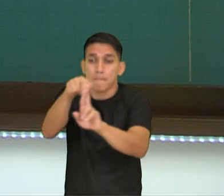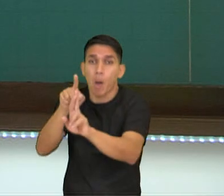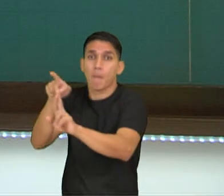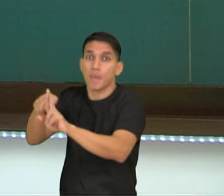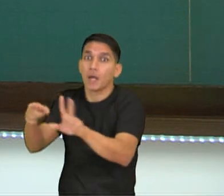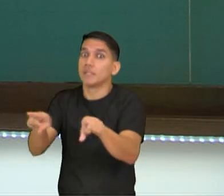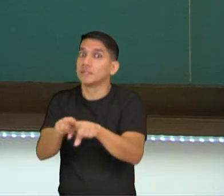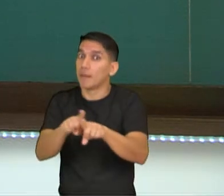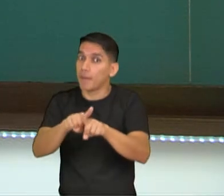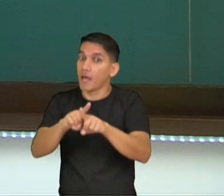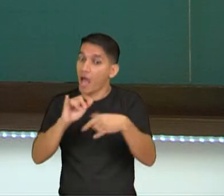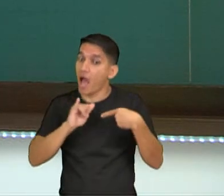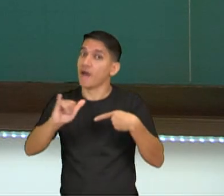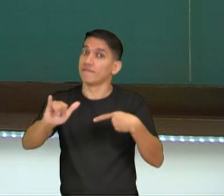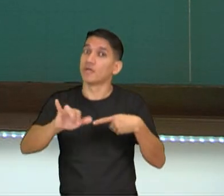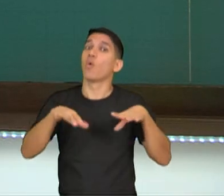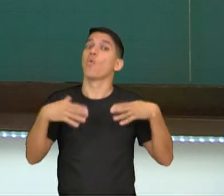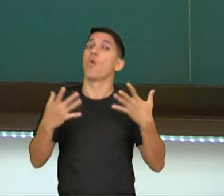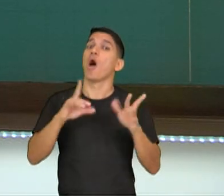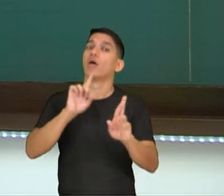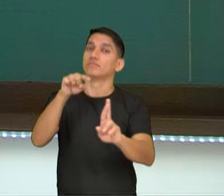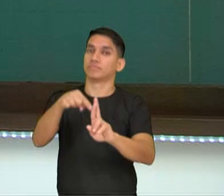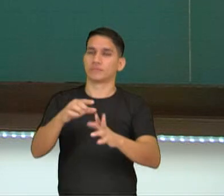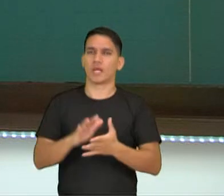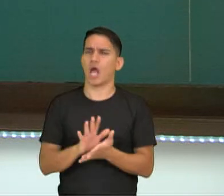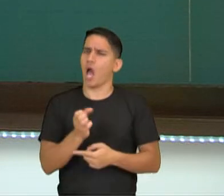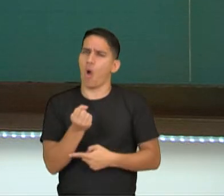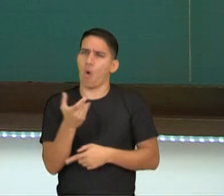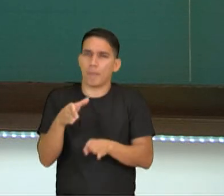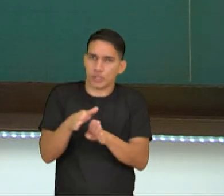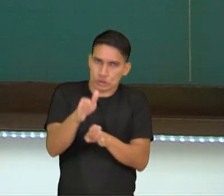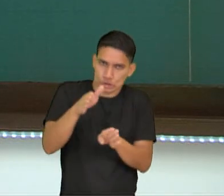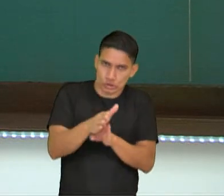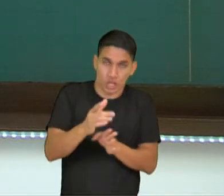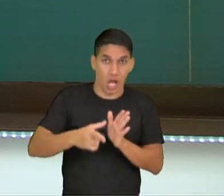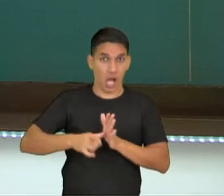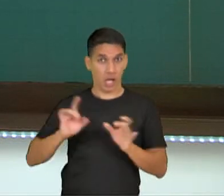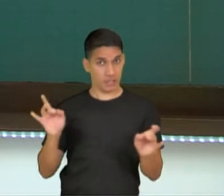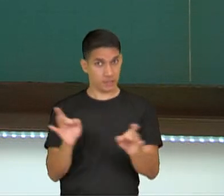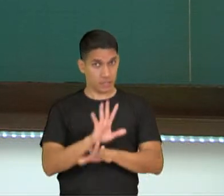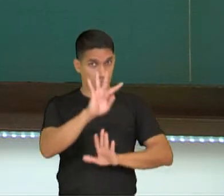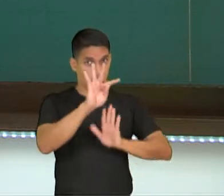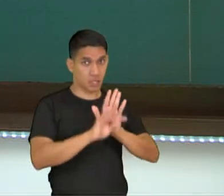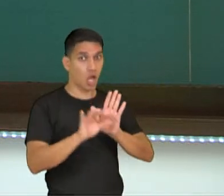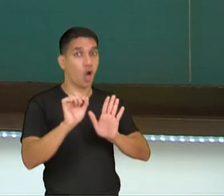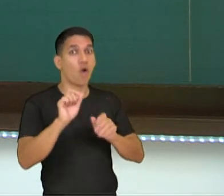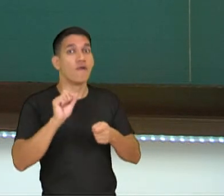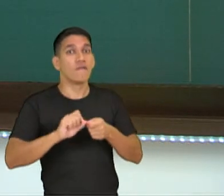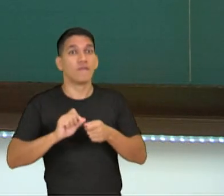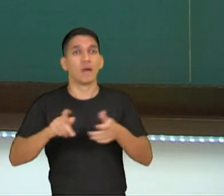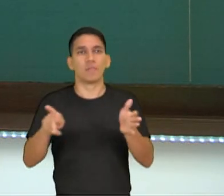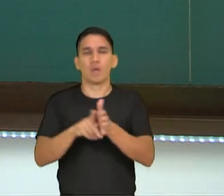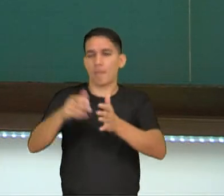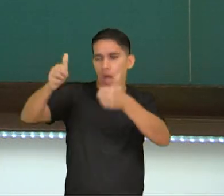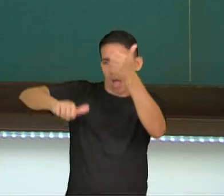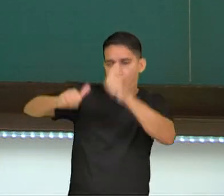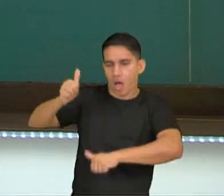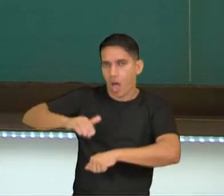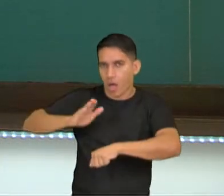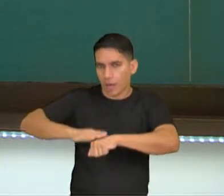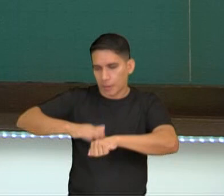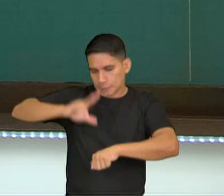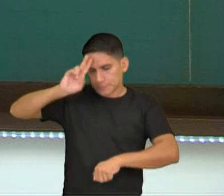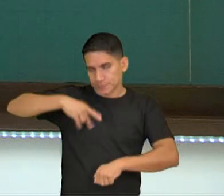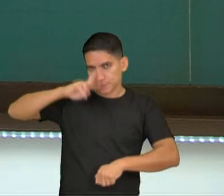de citá-las. Então, essas são algumas dicas, antes de finalizar o texto. Realize a autoavaliação. Foi usada